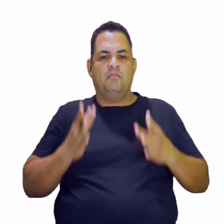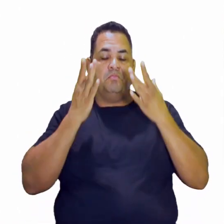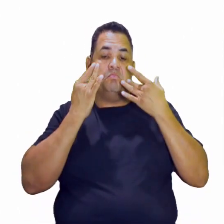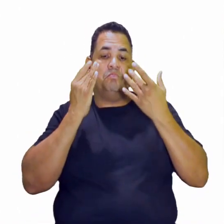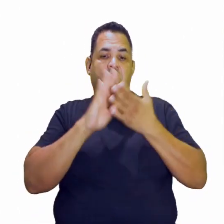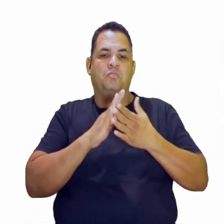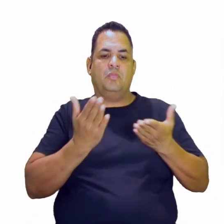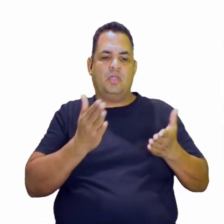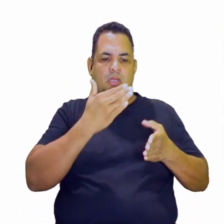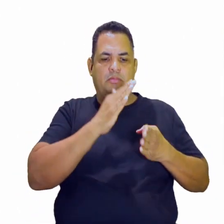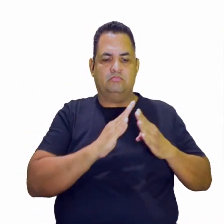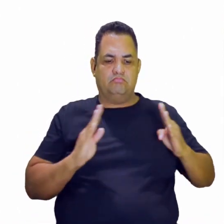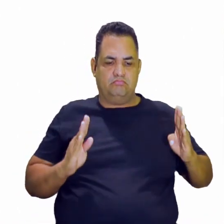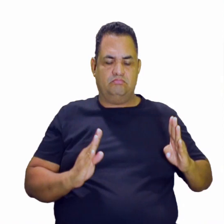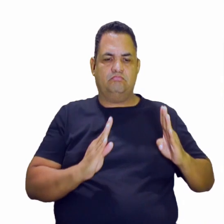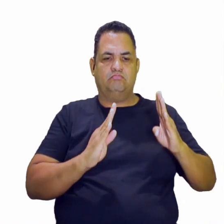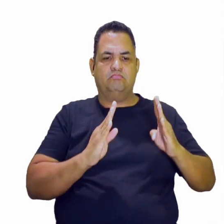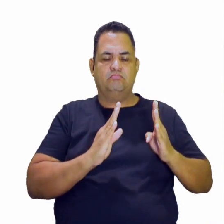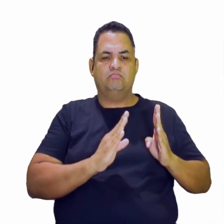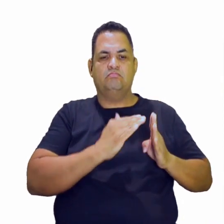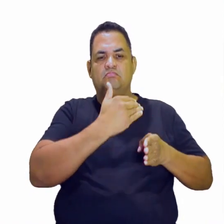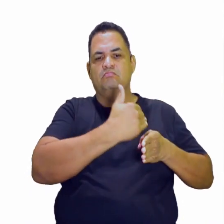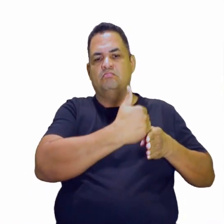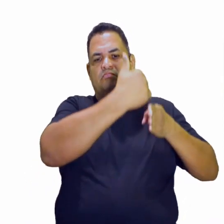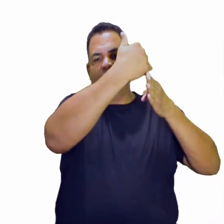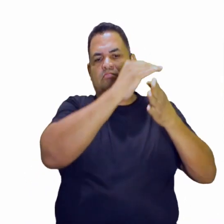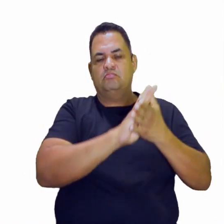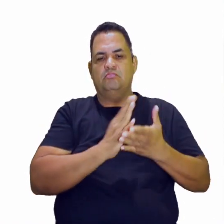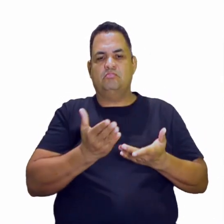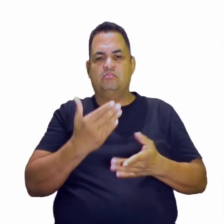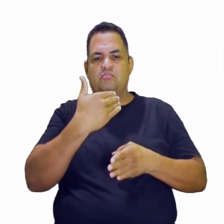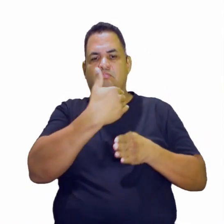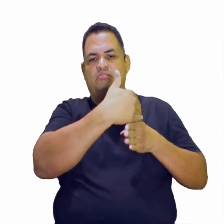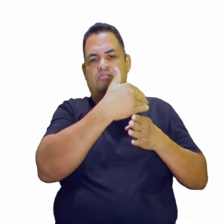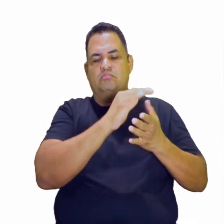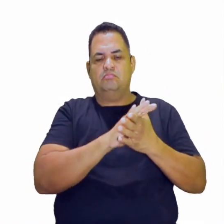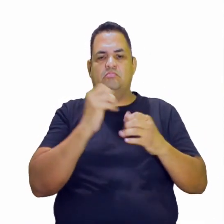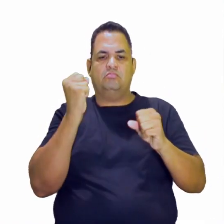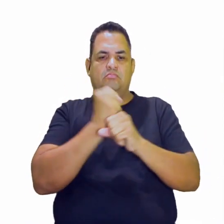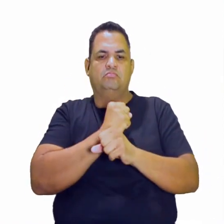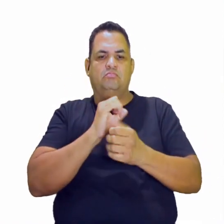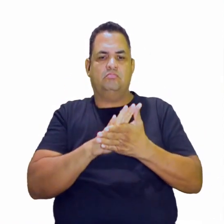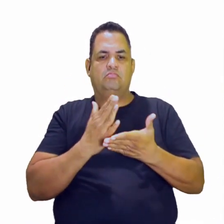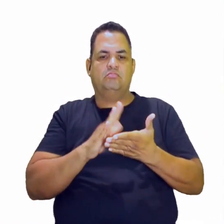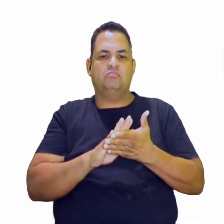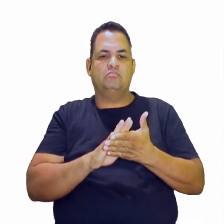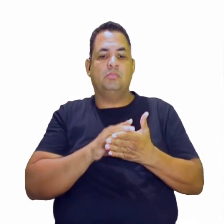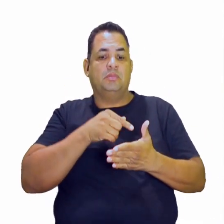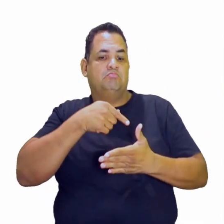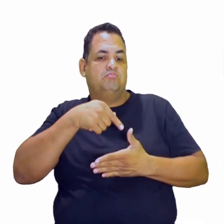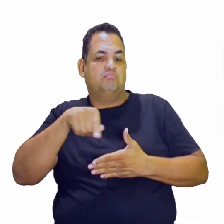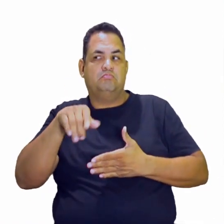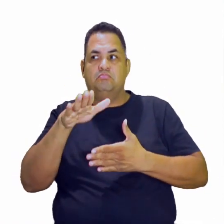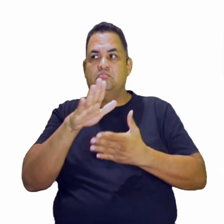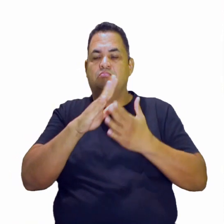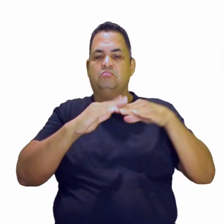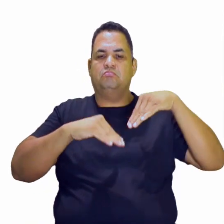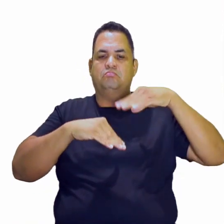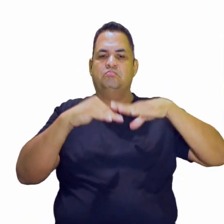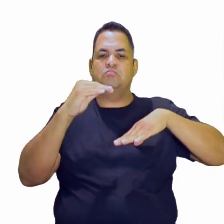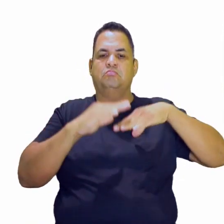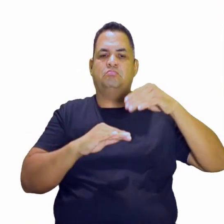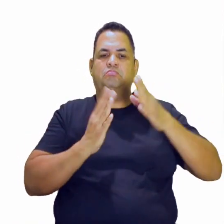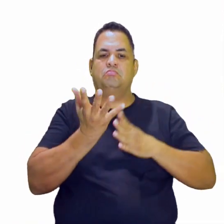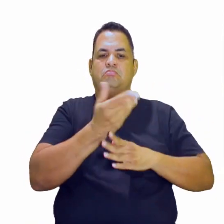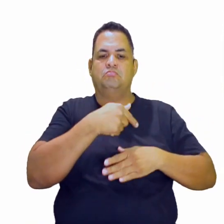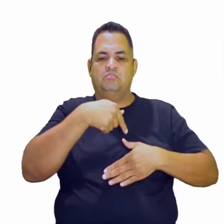teatros físicos. Então, os artistas foram fazer os seus shows na rua, né? Então, não foi um dos